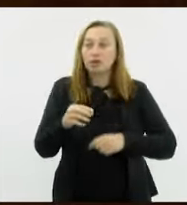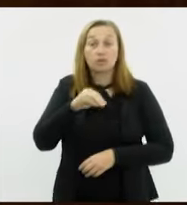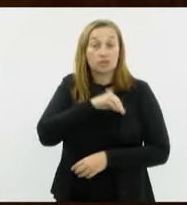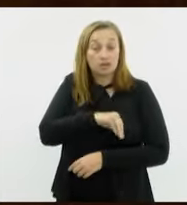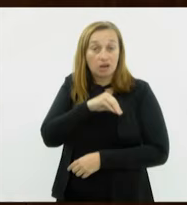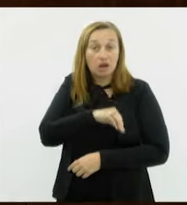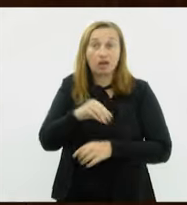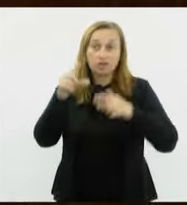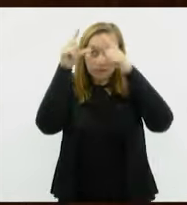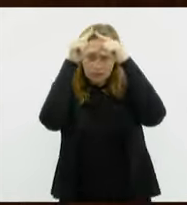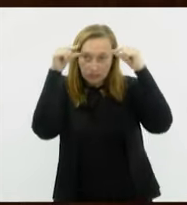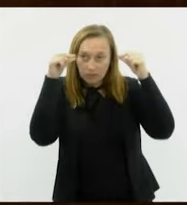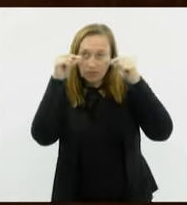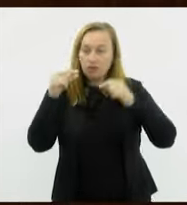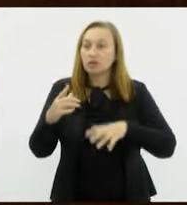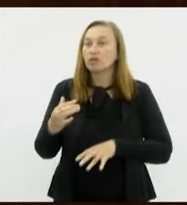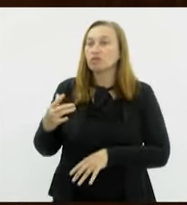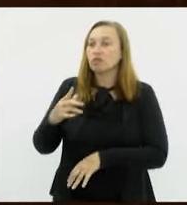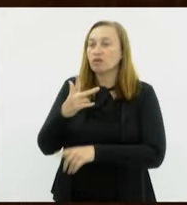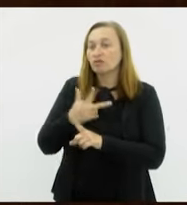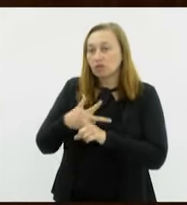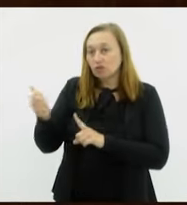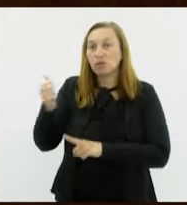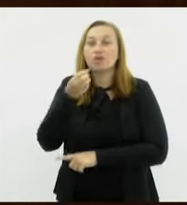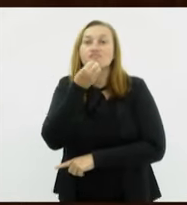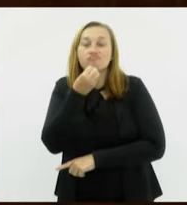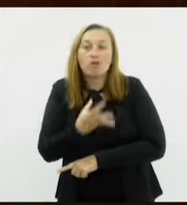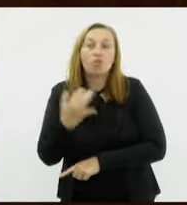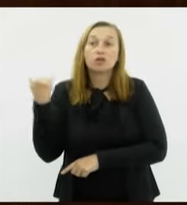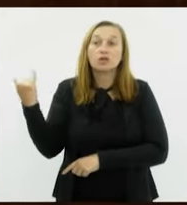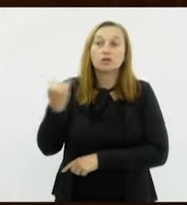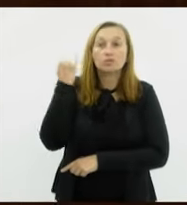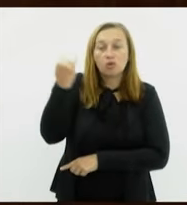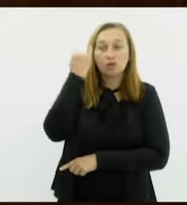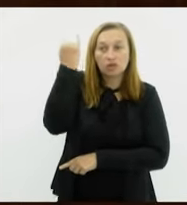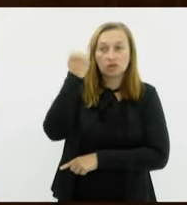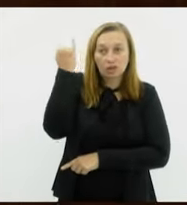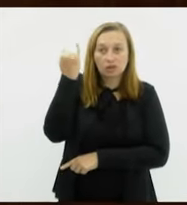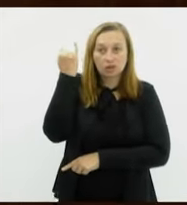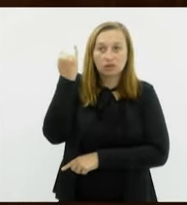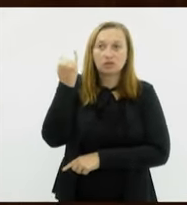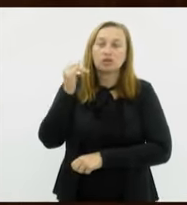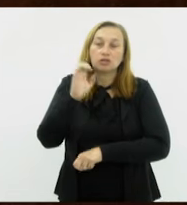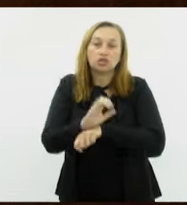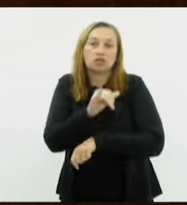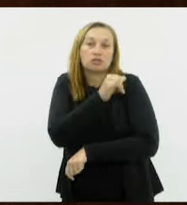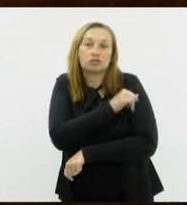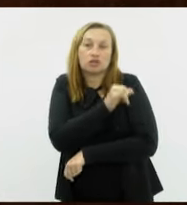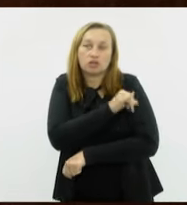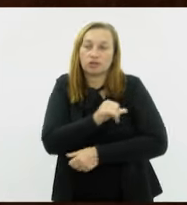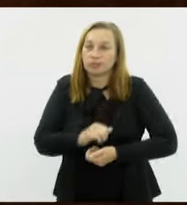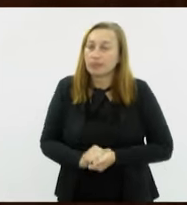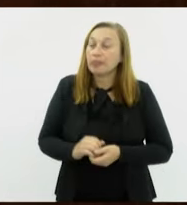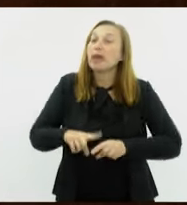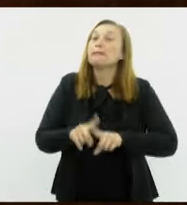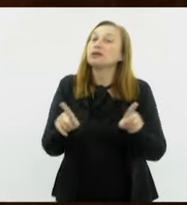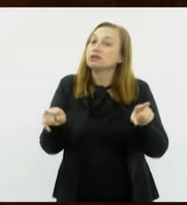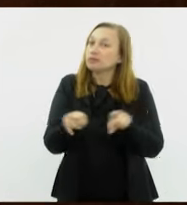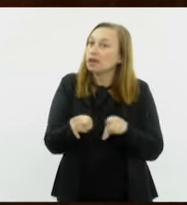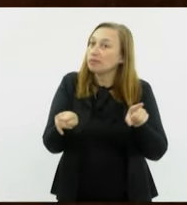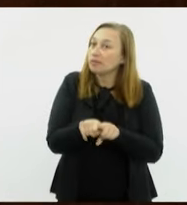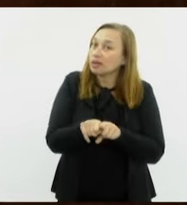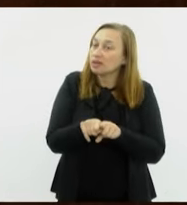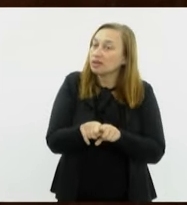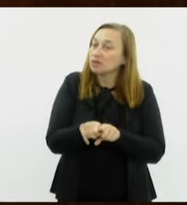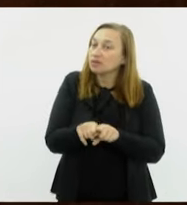da enfermagem, teve uma vitória contundente e importante no âmbito nacional e também no Estado do Rio de Janeiro, mas também com a